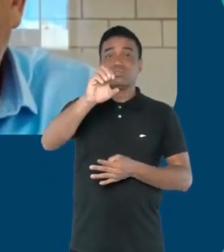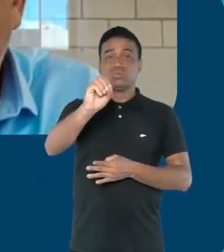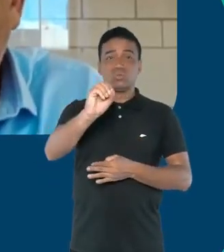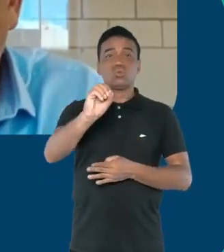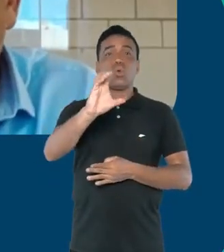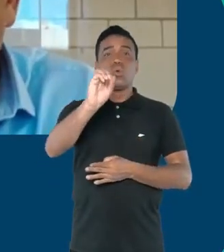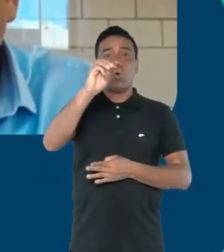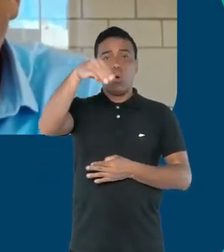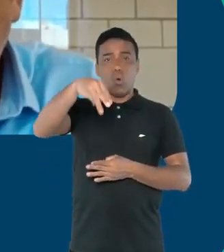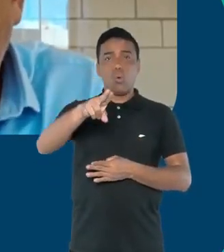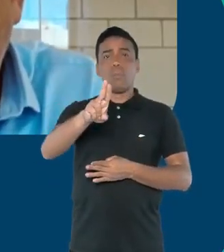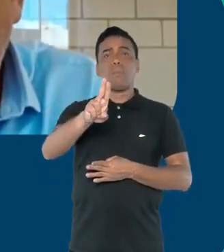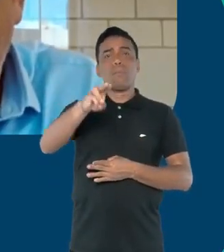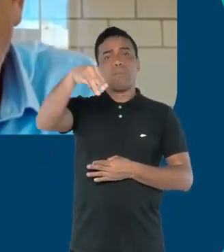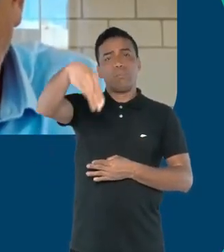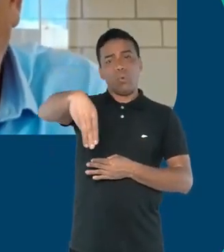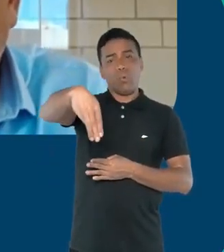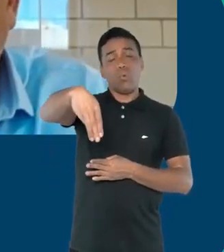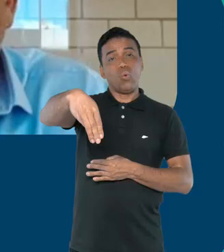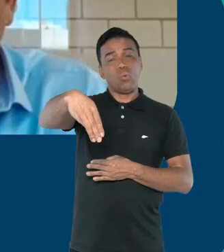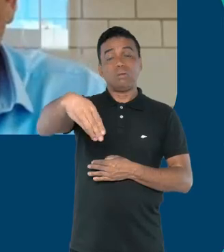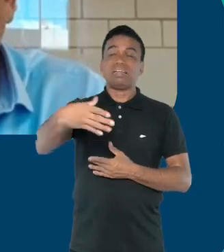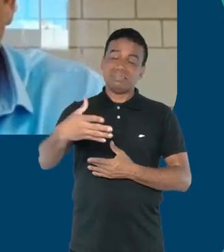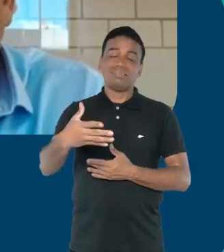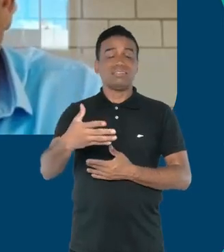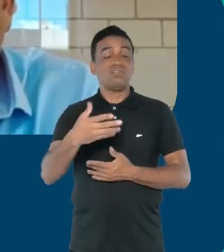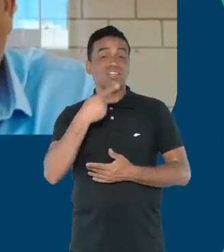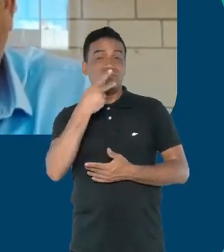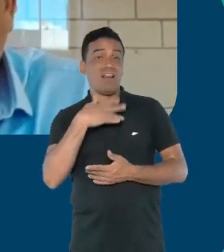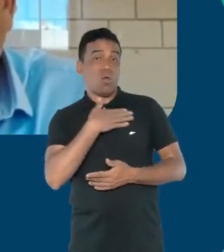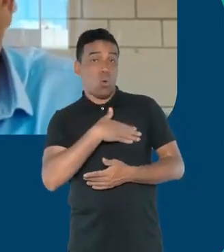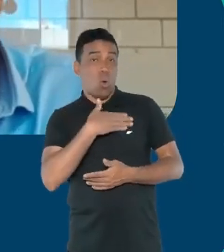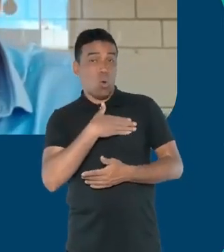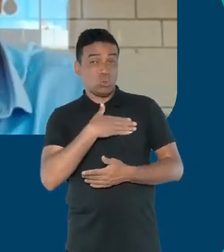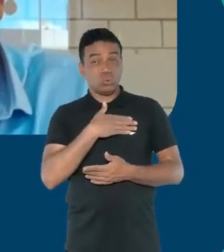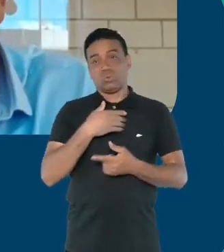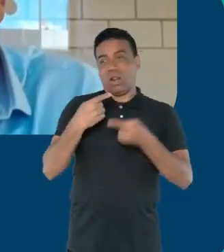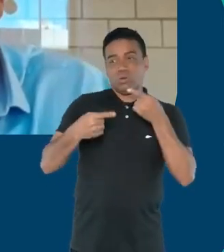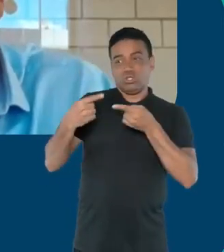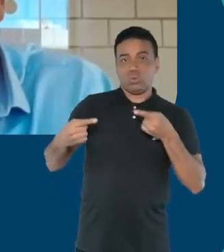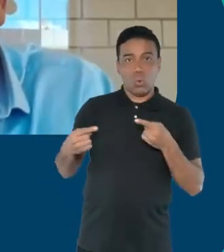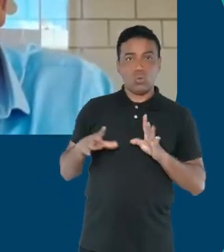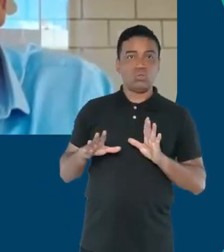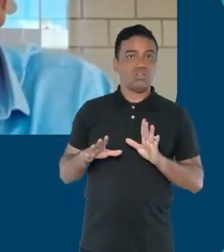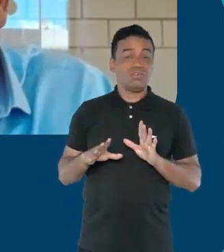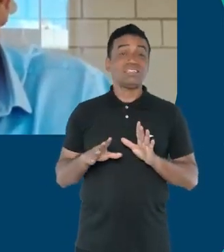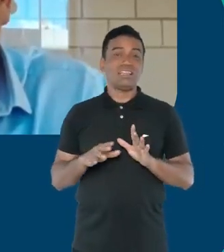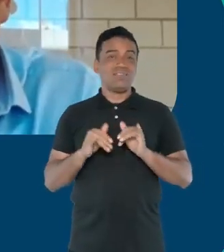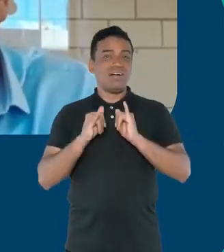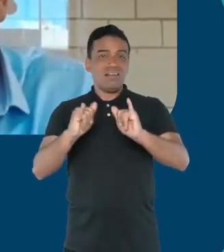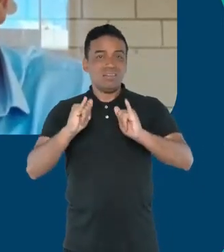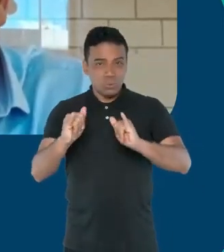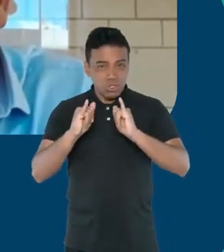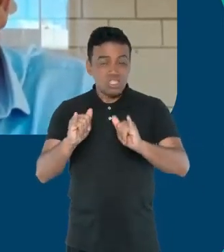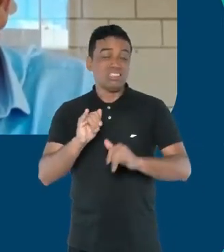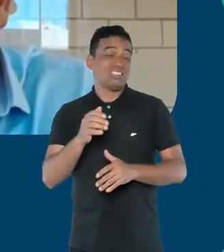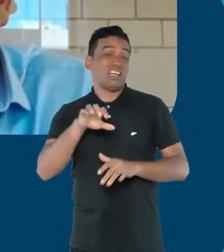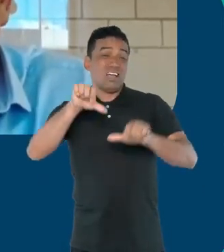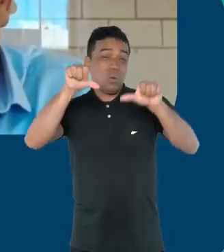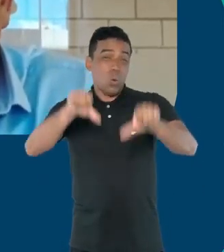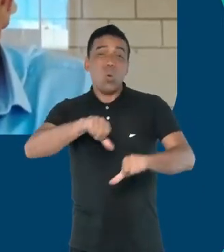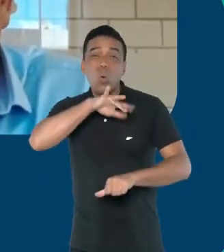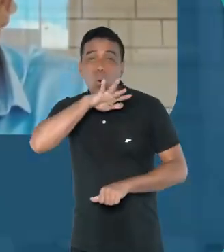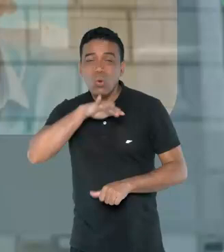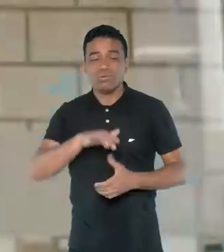você diz, né, que o gosto não se discute, você está dando, de certa forma, uma má notícia, porque você está